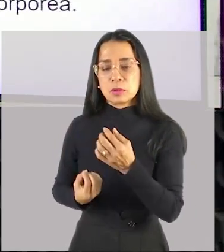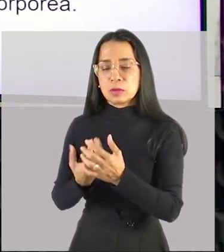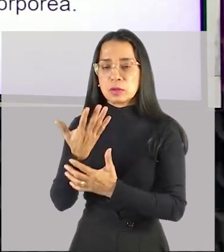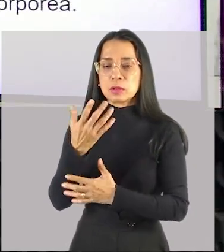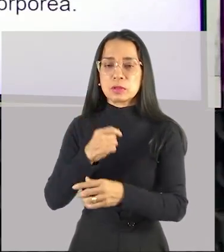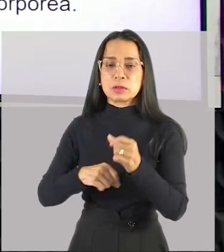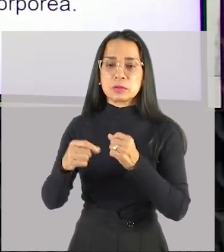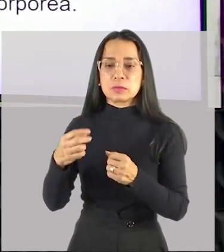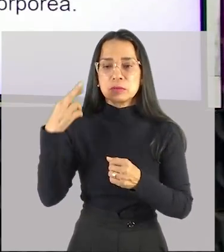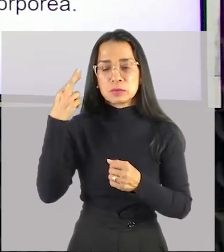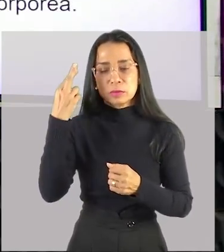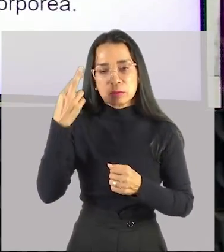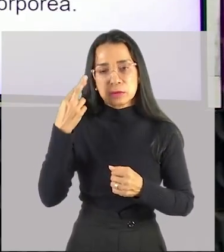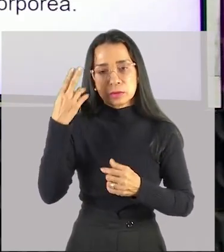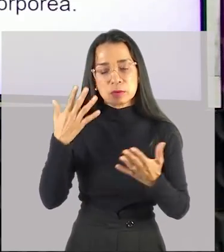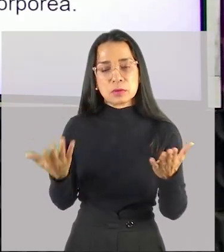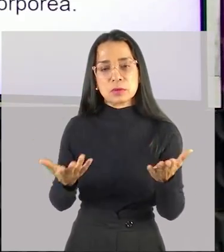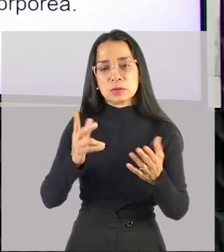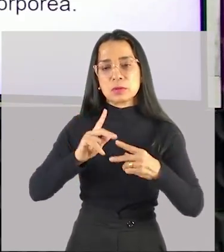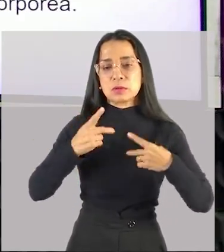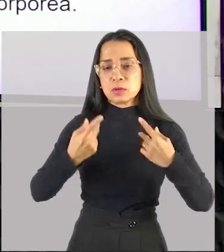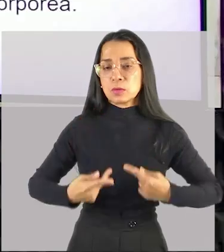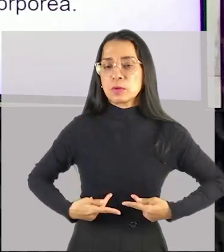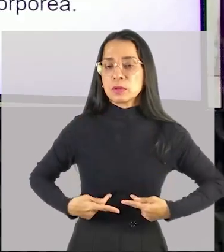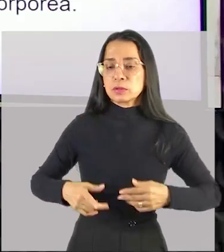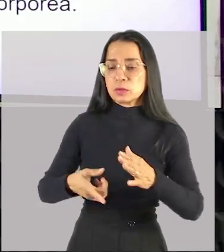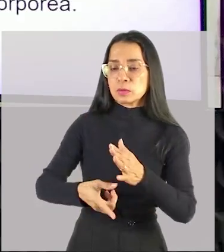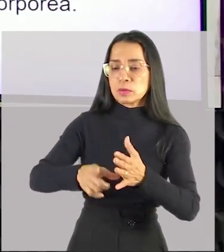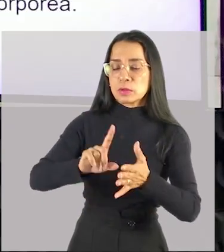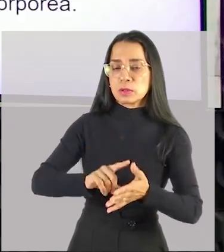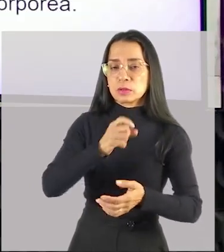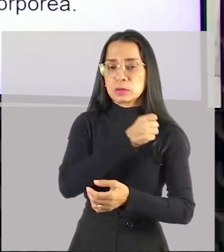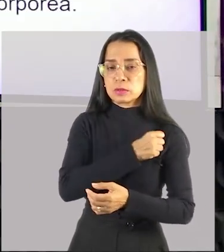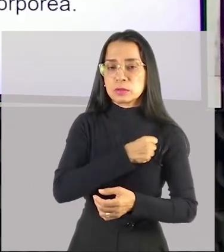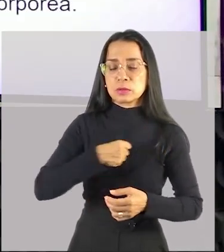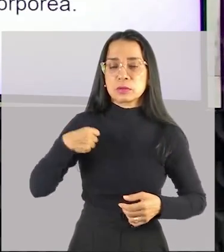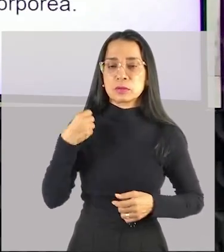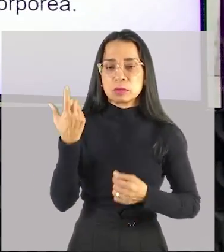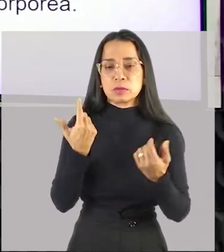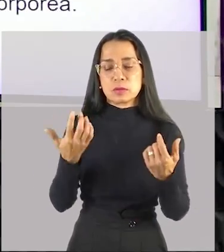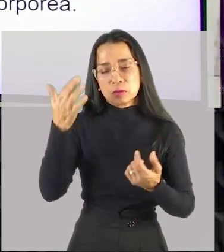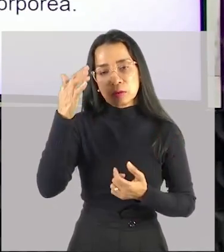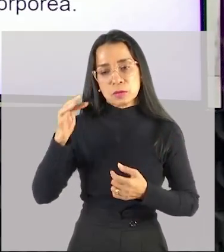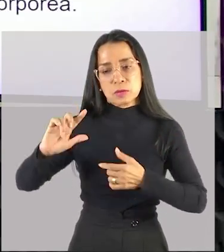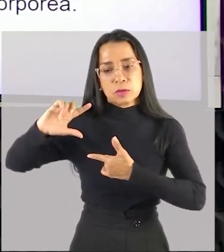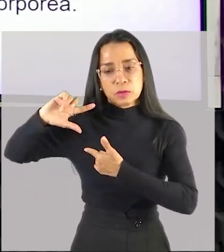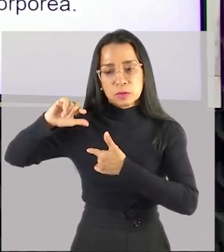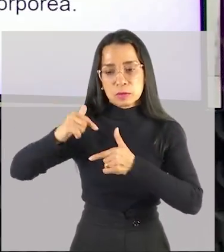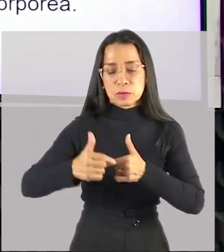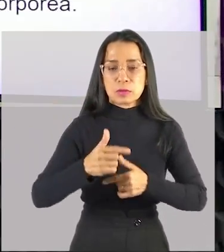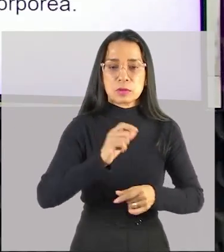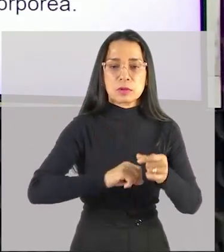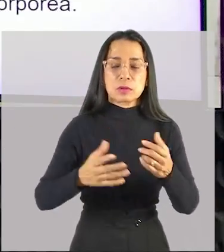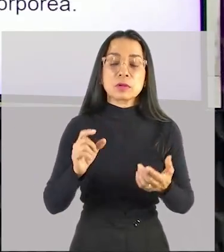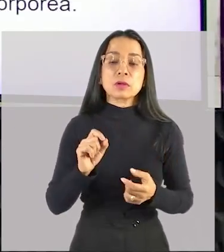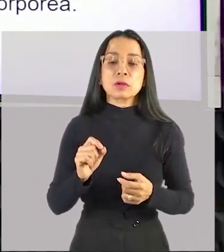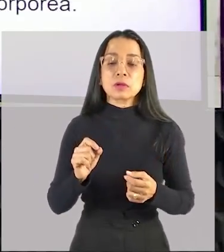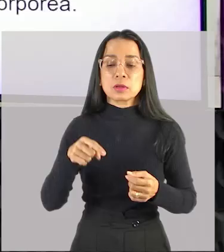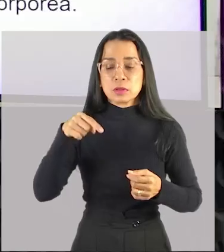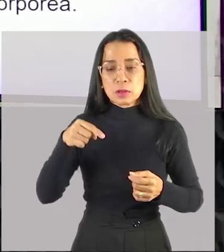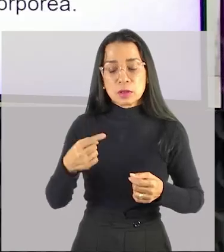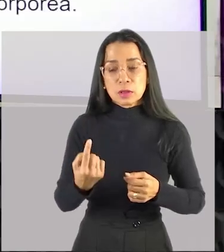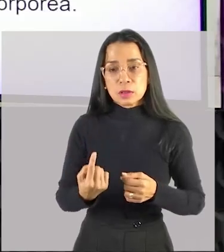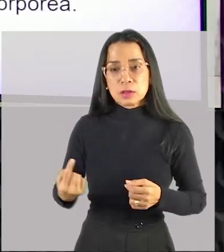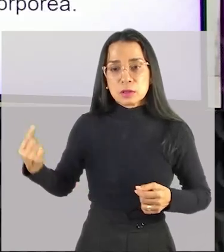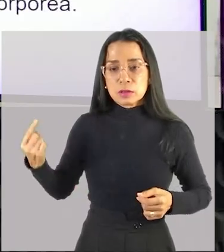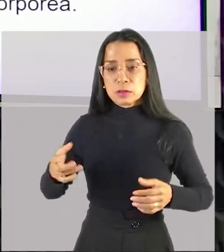nascimento da racionalidade humana, ali com os pré-socráticos, com Sócrates, com os filósofos clássicos, e esse aqui é o momento em que há